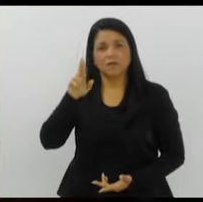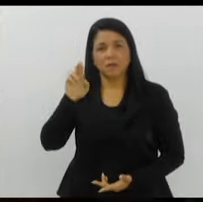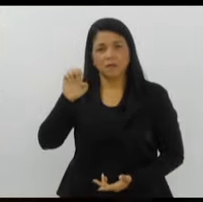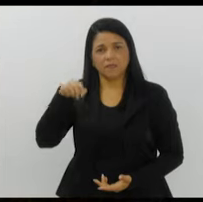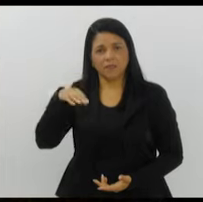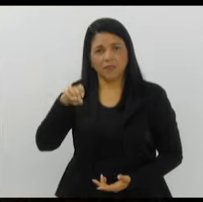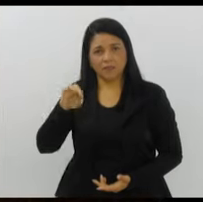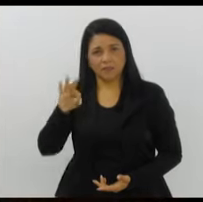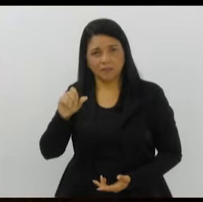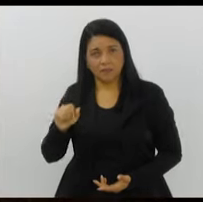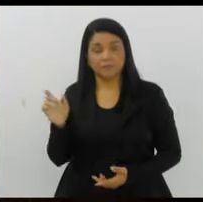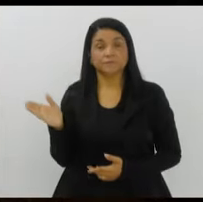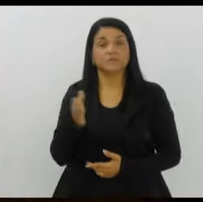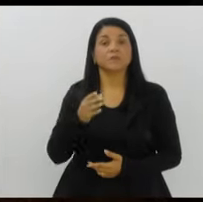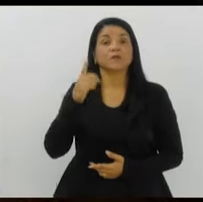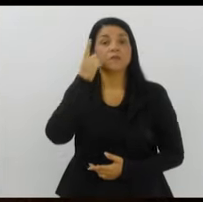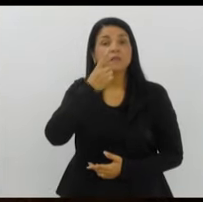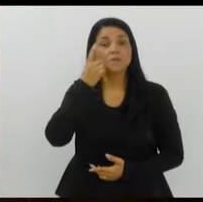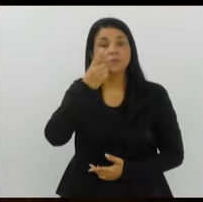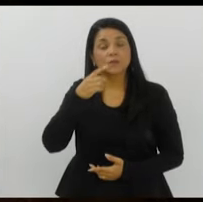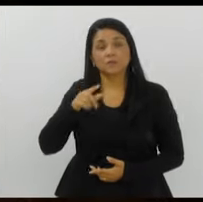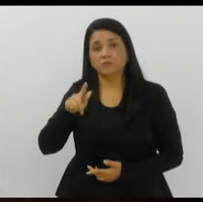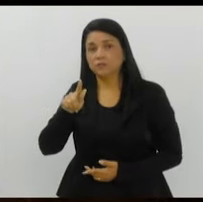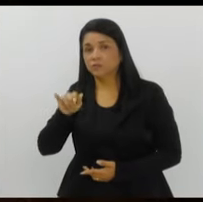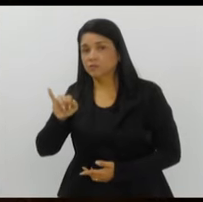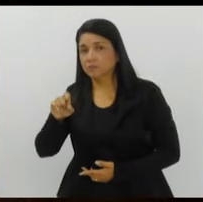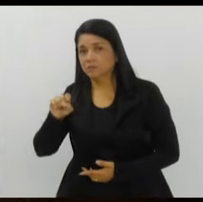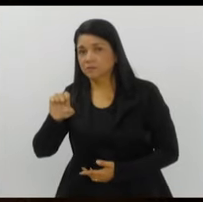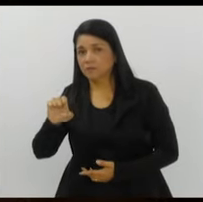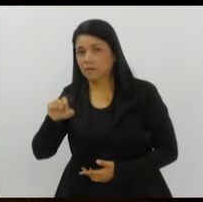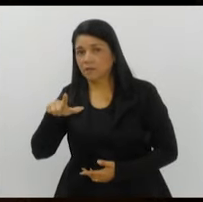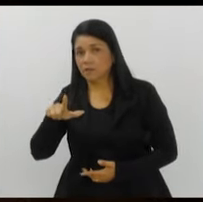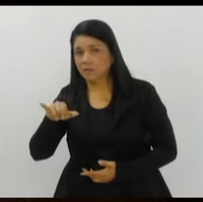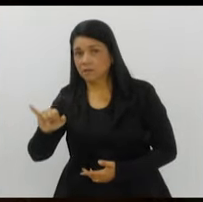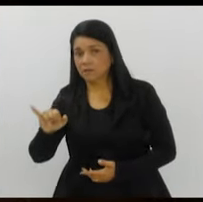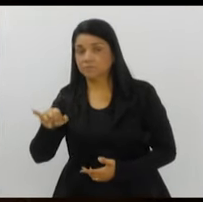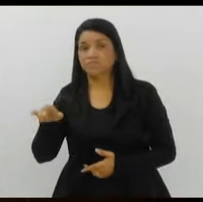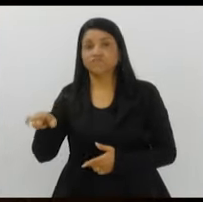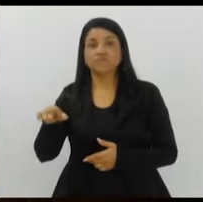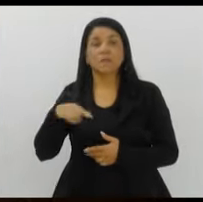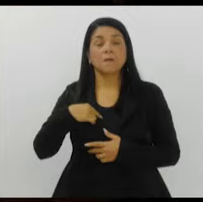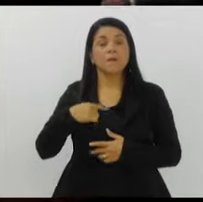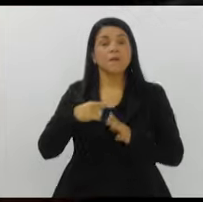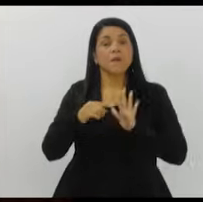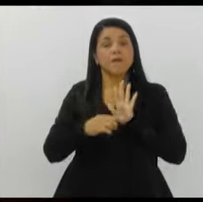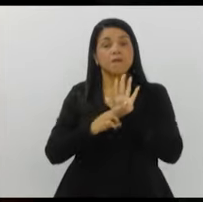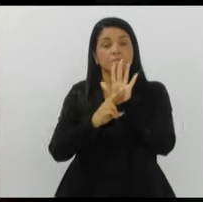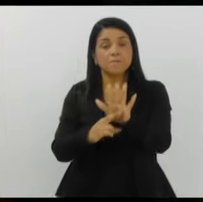Souza e a deputada Gisele, representam pensamentos políticos